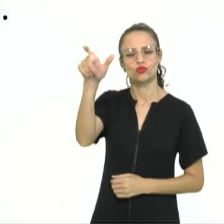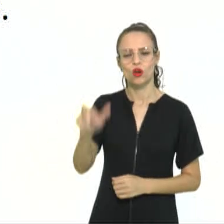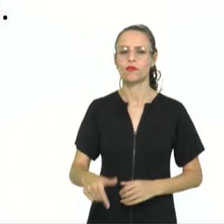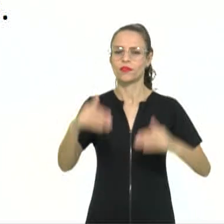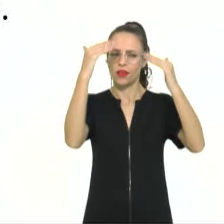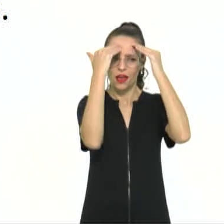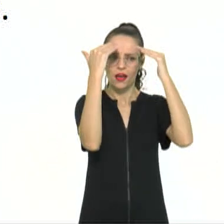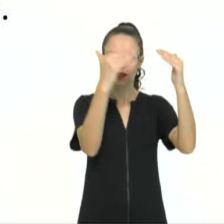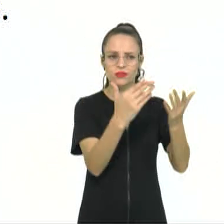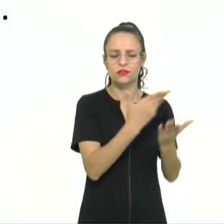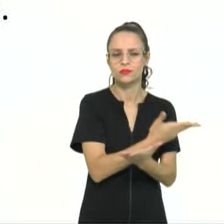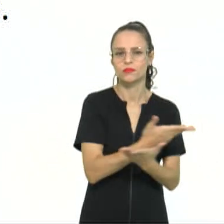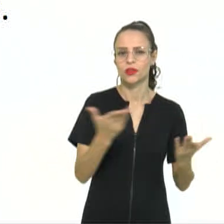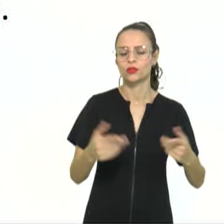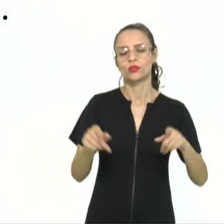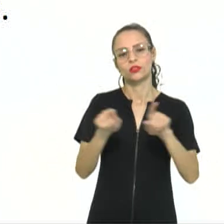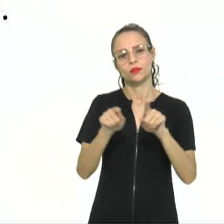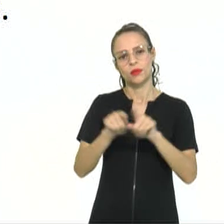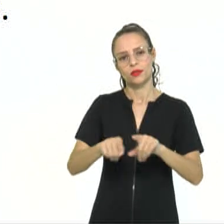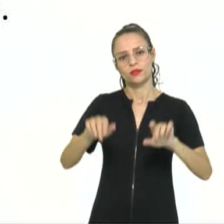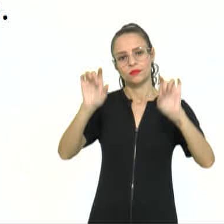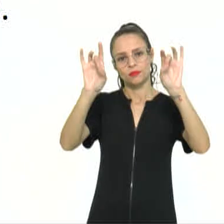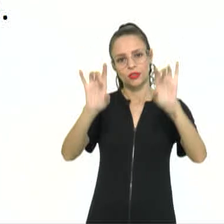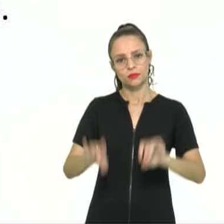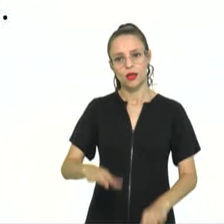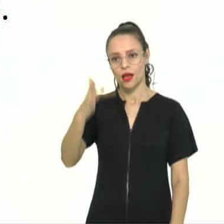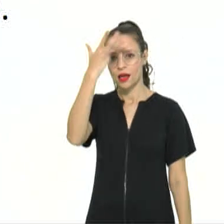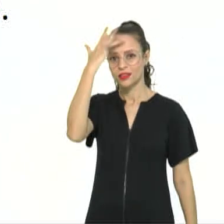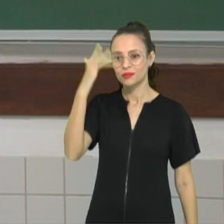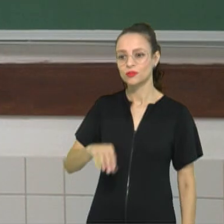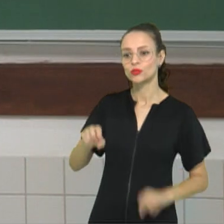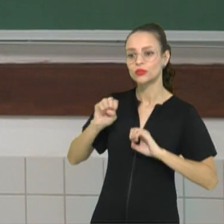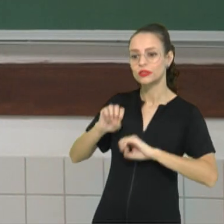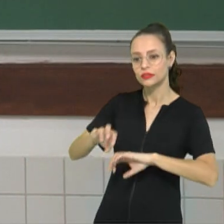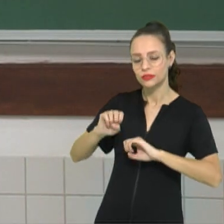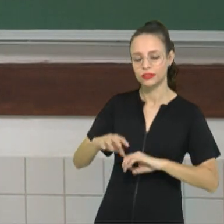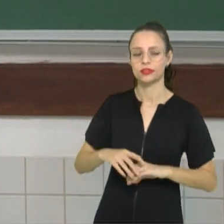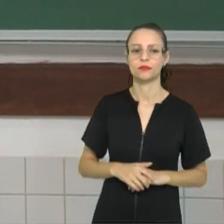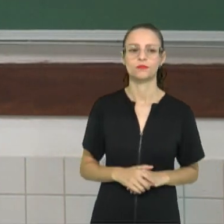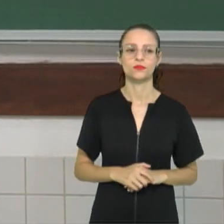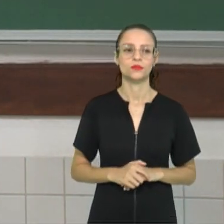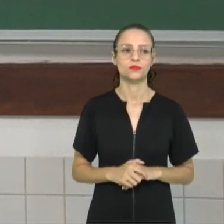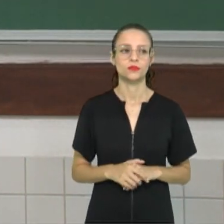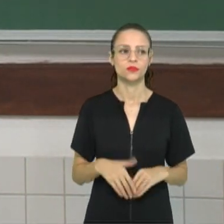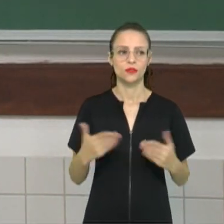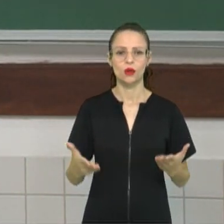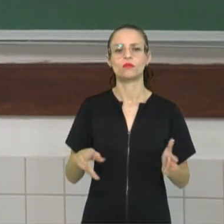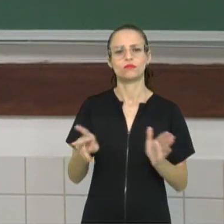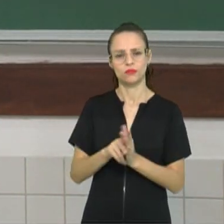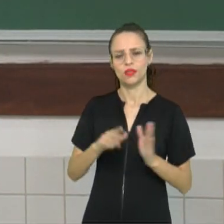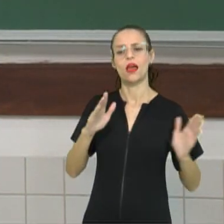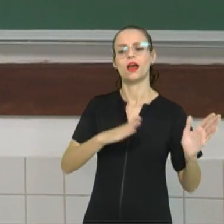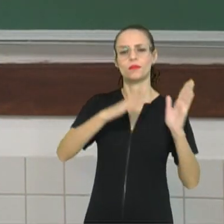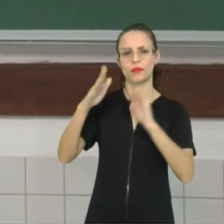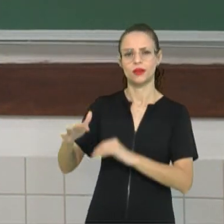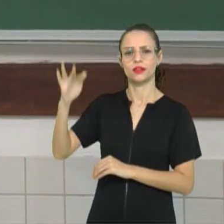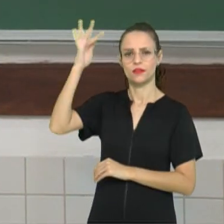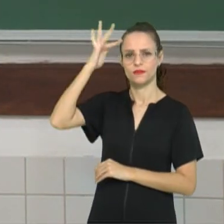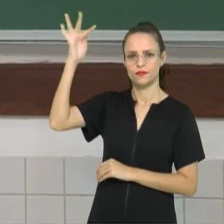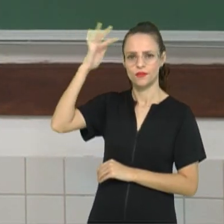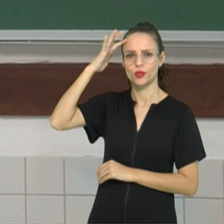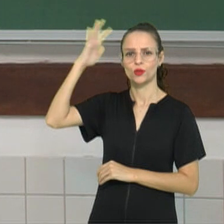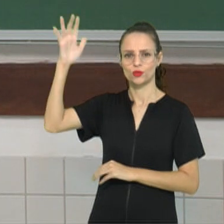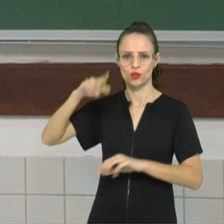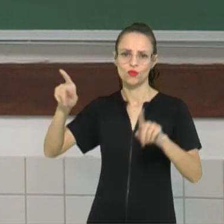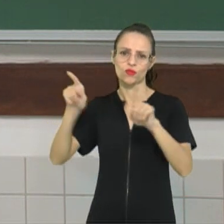respeito aos demais, e em especial a seus mestres, né? Então, o método tem a parte filosófica, também tem a parte de combate, né? Então tudo